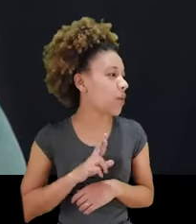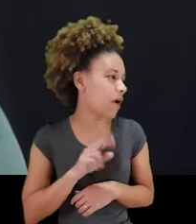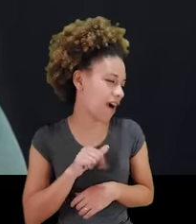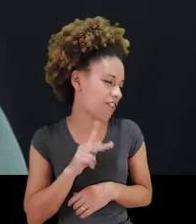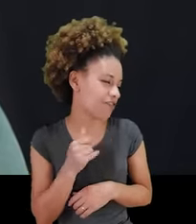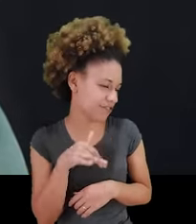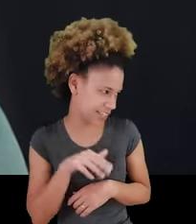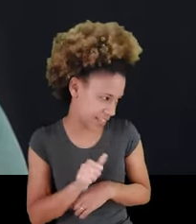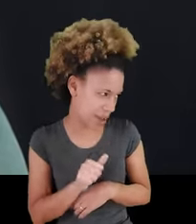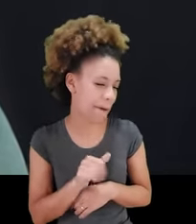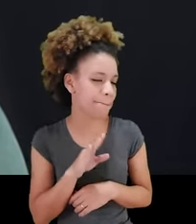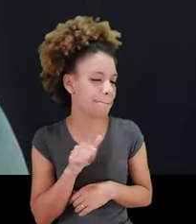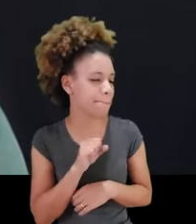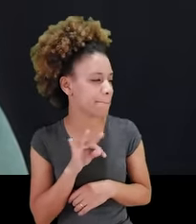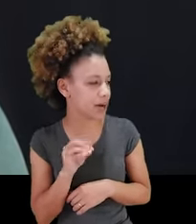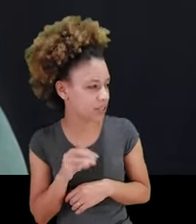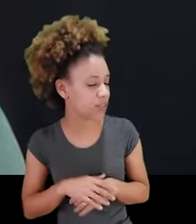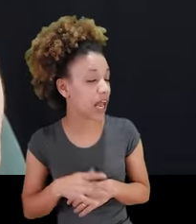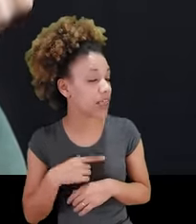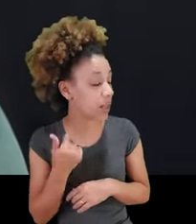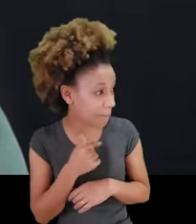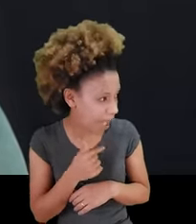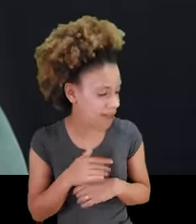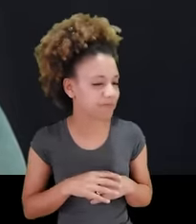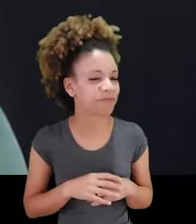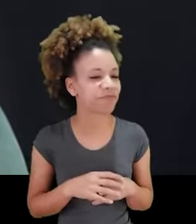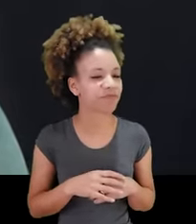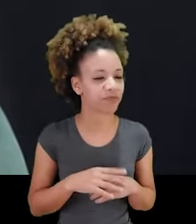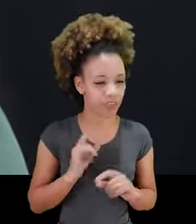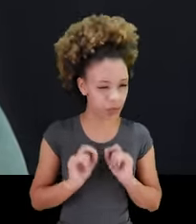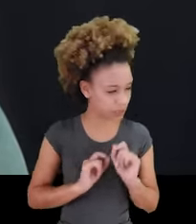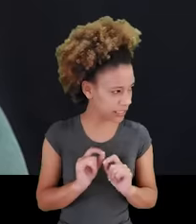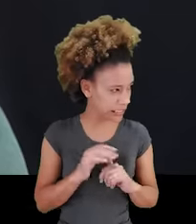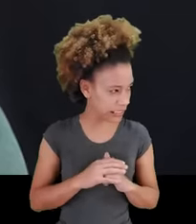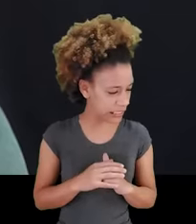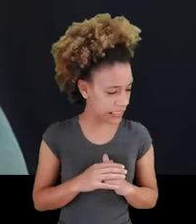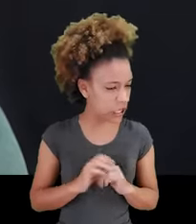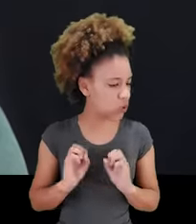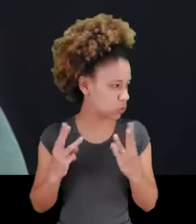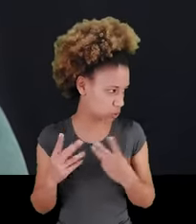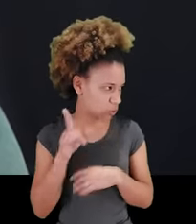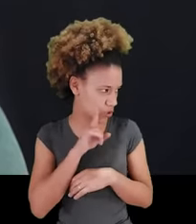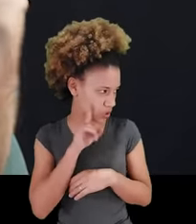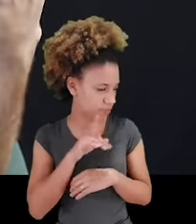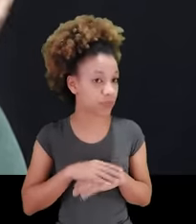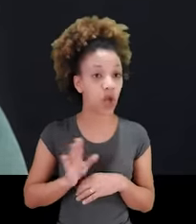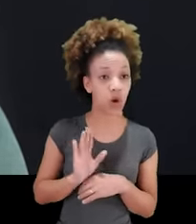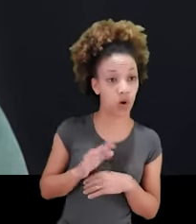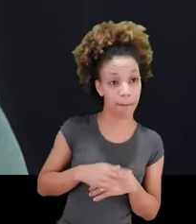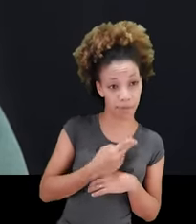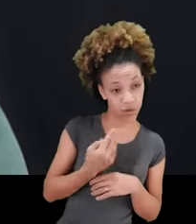Bastos, que é o comediante, tá aqui junto, ele tem uma piada. A piada é que ele abre os shows dele lá nos Estados Unidos, ele fala: oi, meu